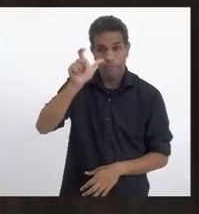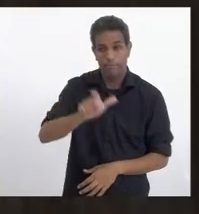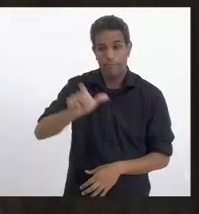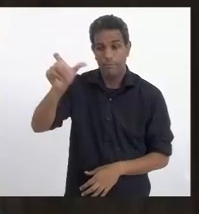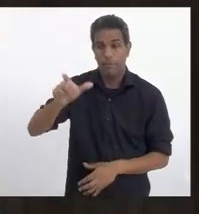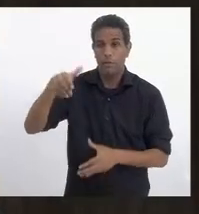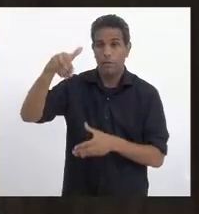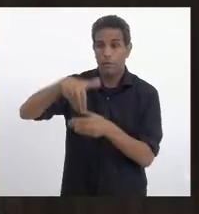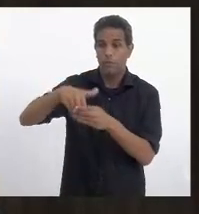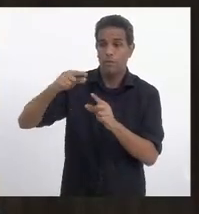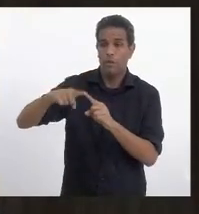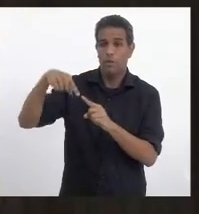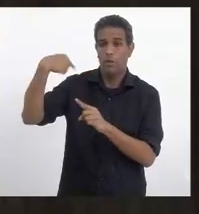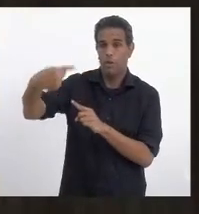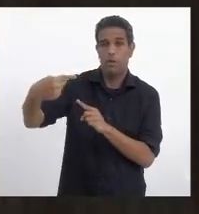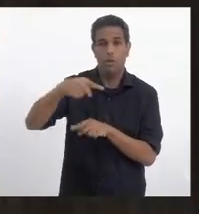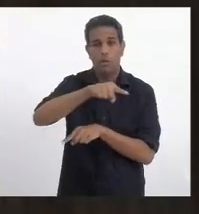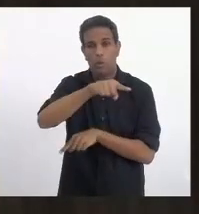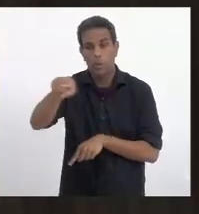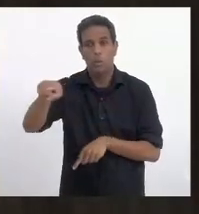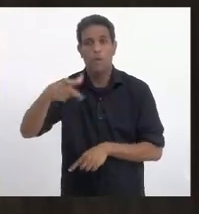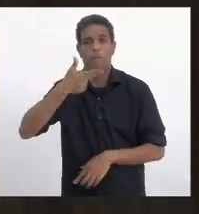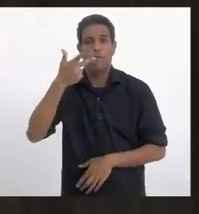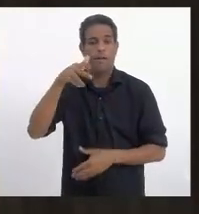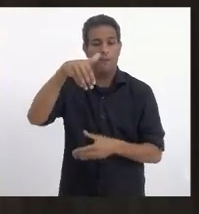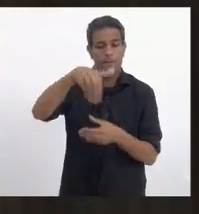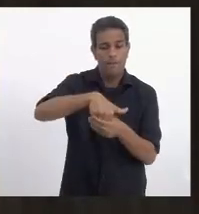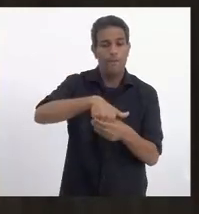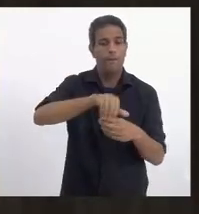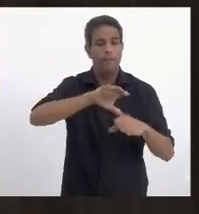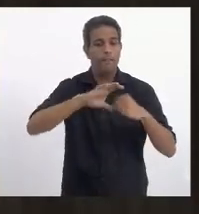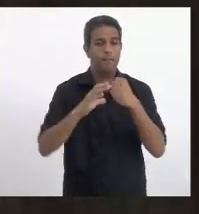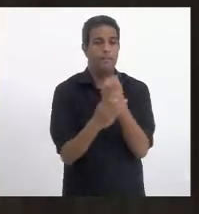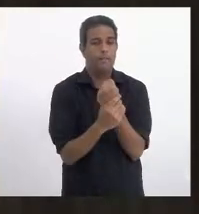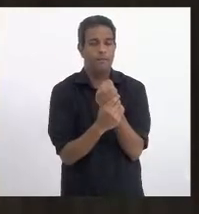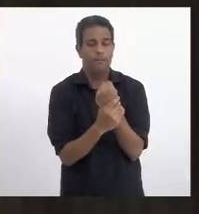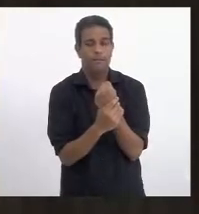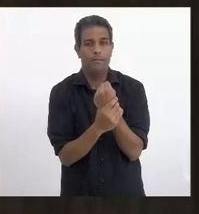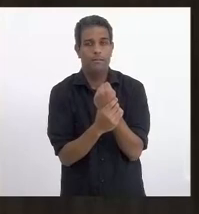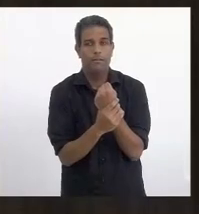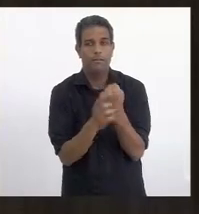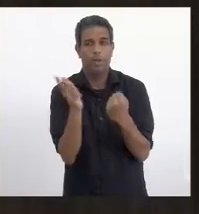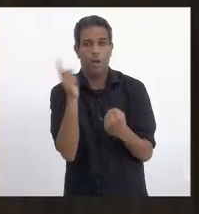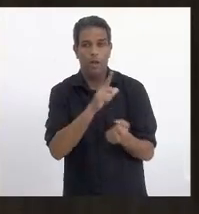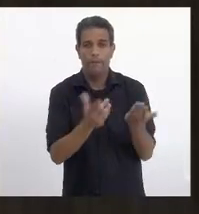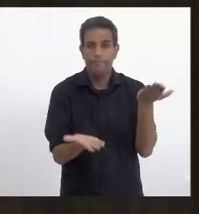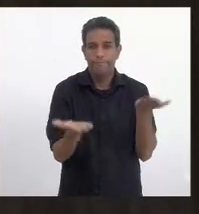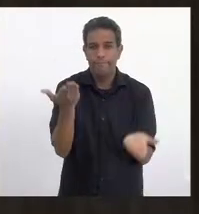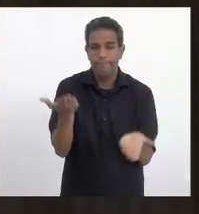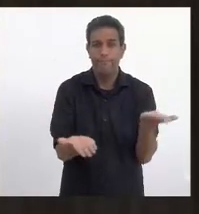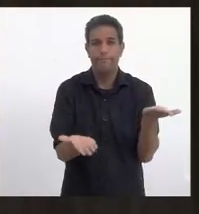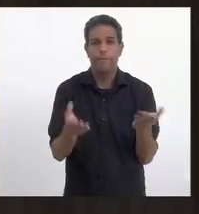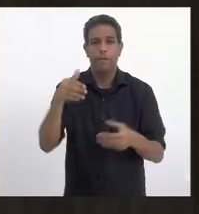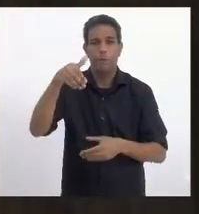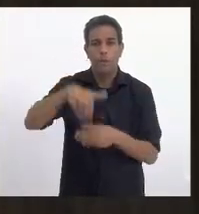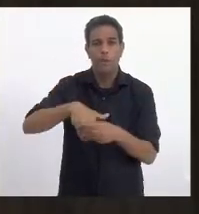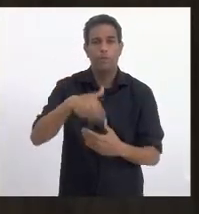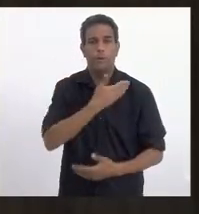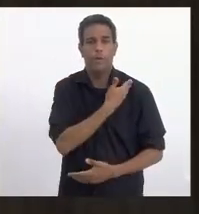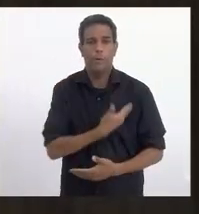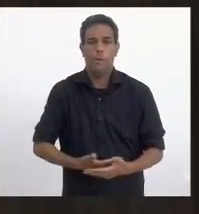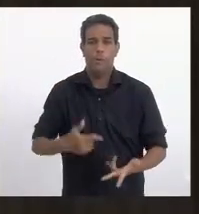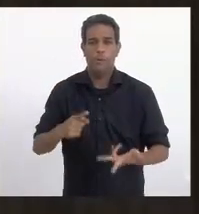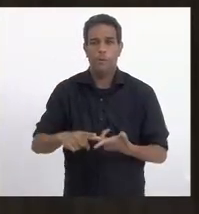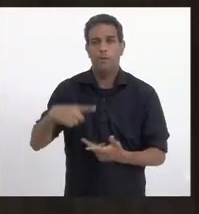no ano que vem ninguém quer falar em voto mas a segurança pública ela pode ser O Fiel da balança numa eleição para Governador